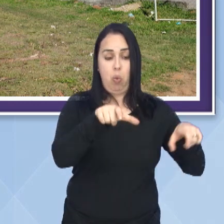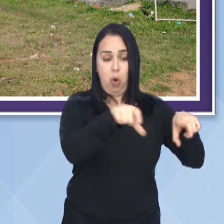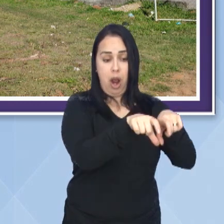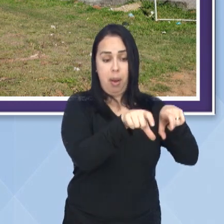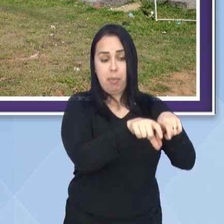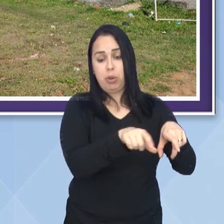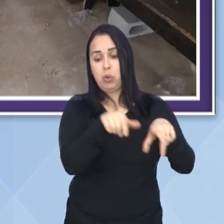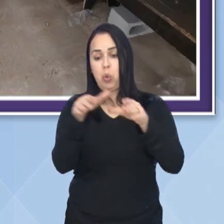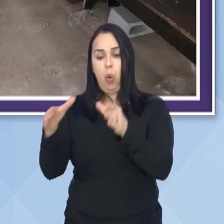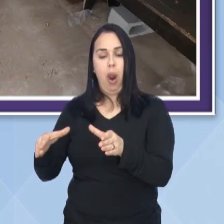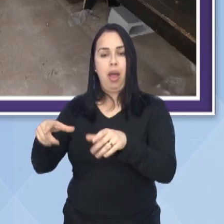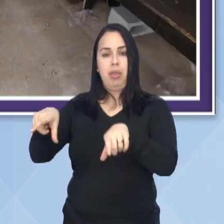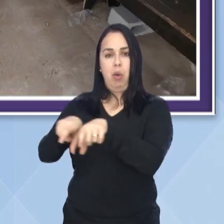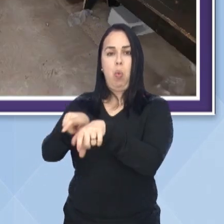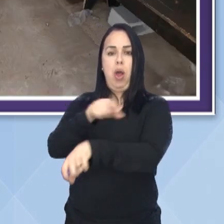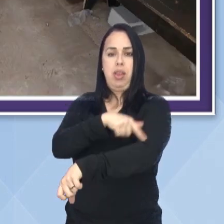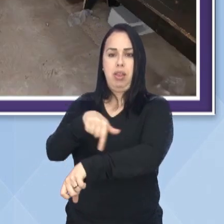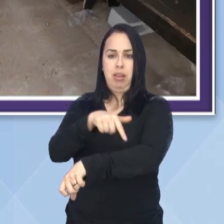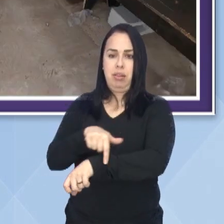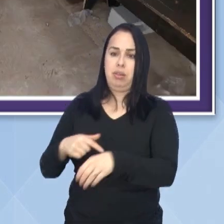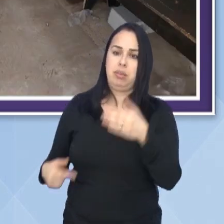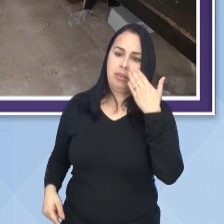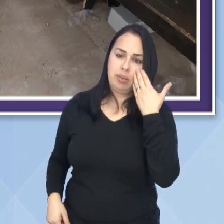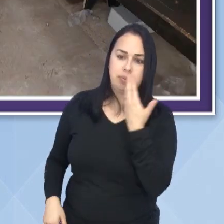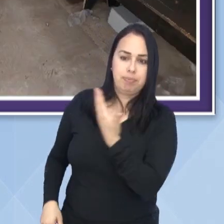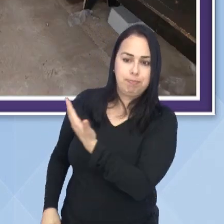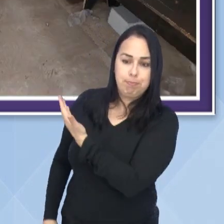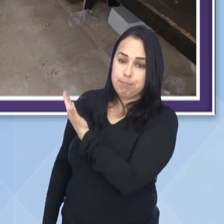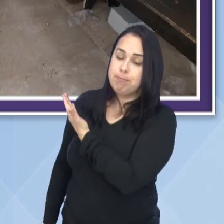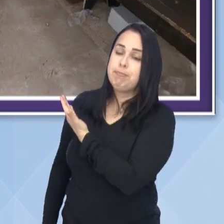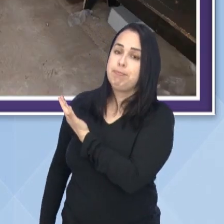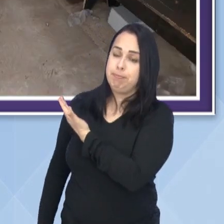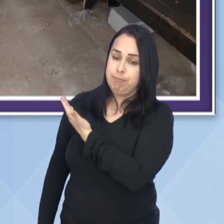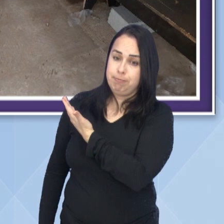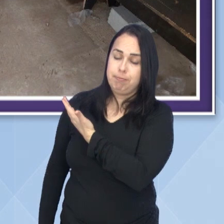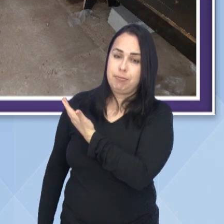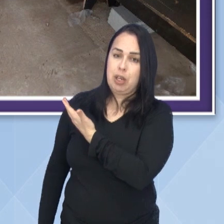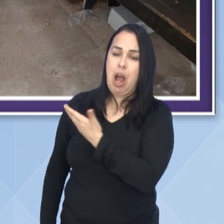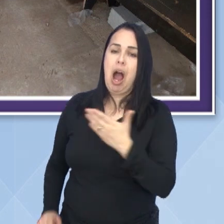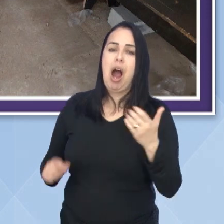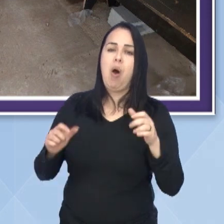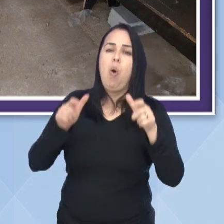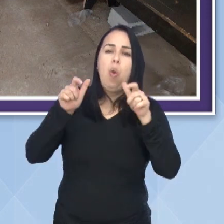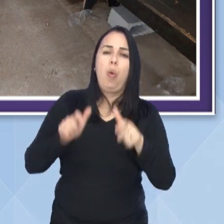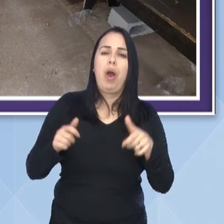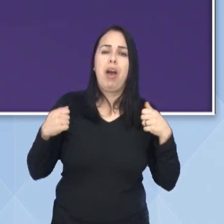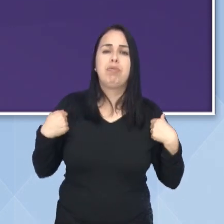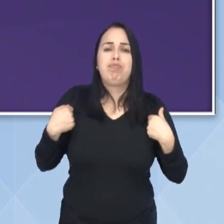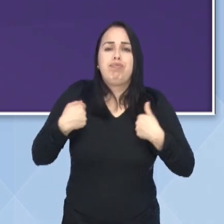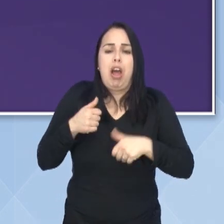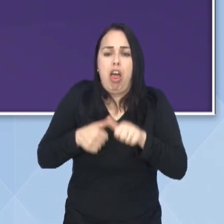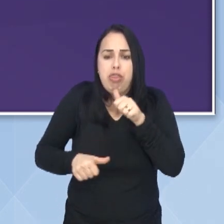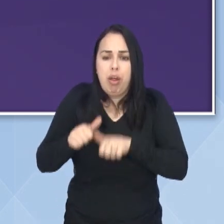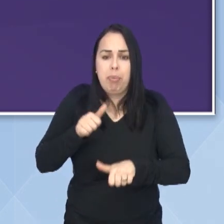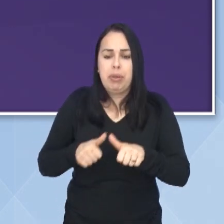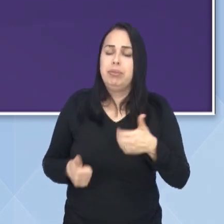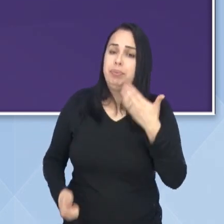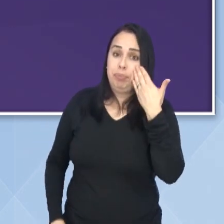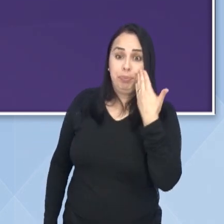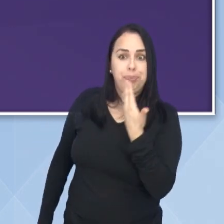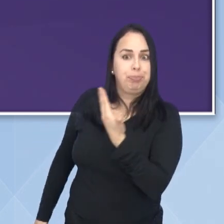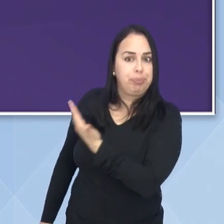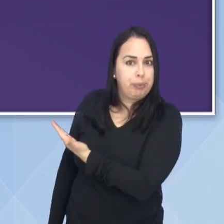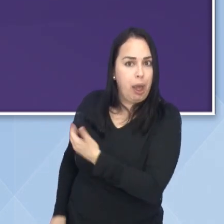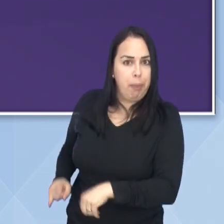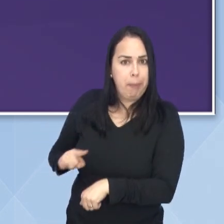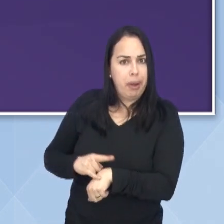futebol. Pode passar. Olha aí o estado do vestiário. Pode passando. Olha